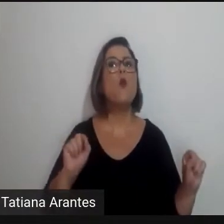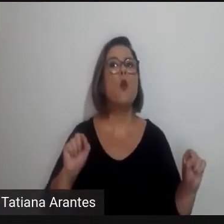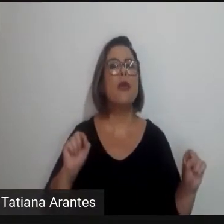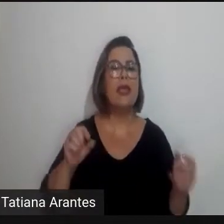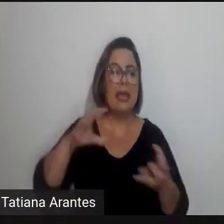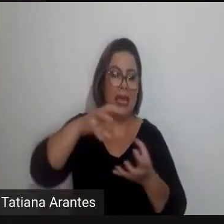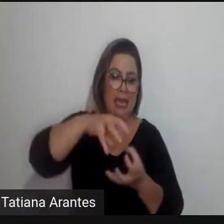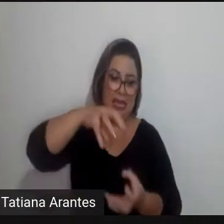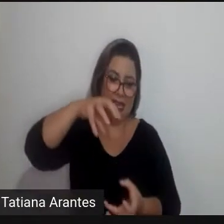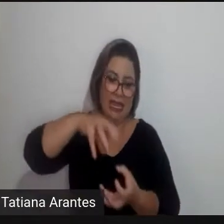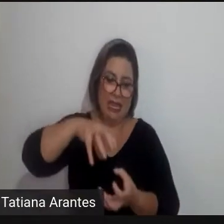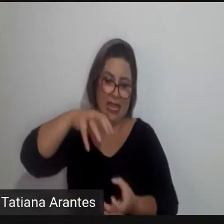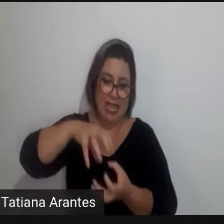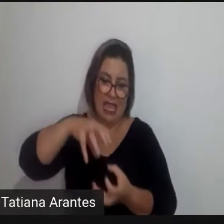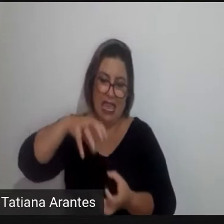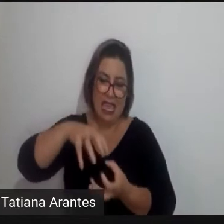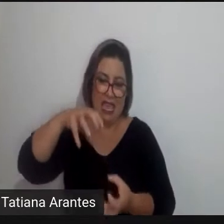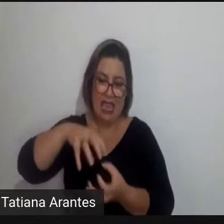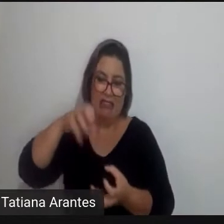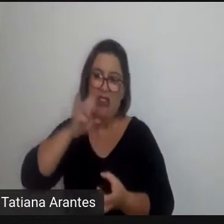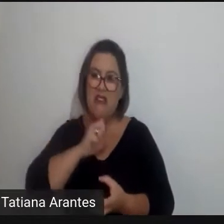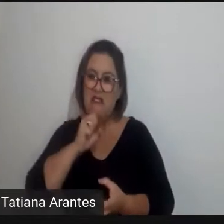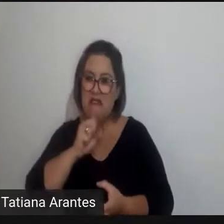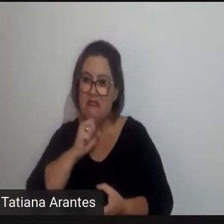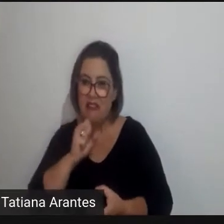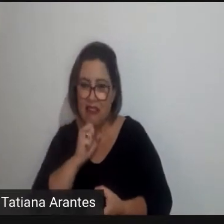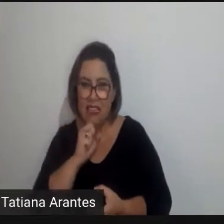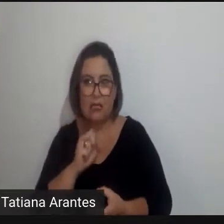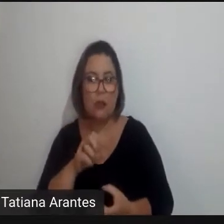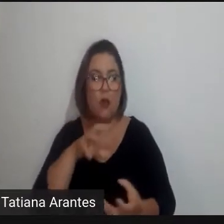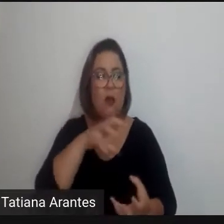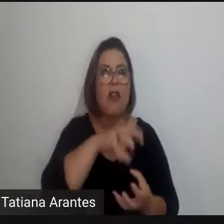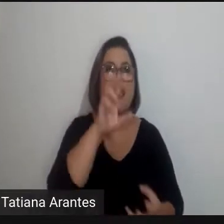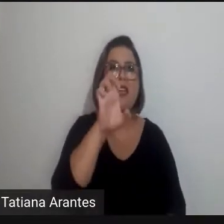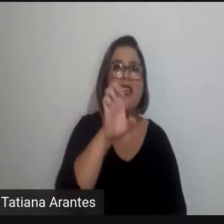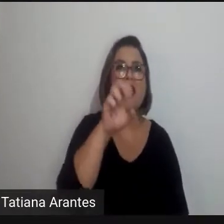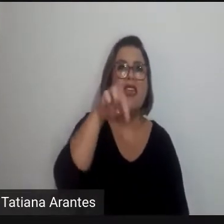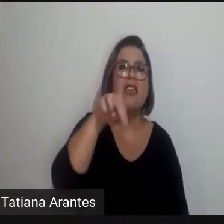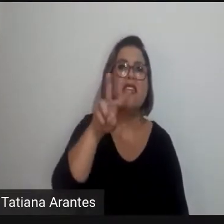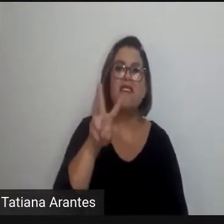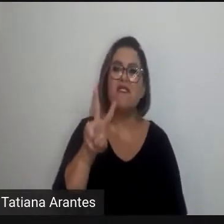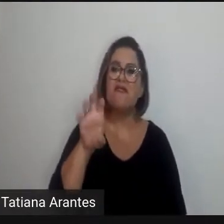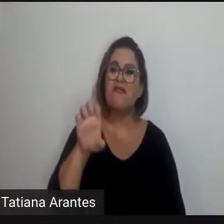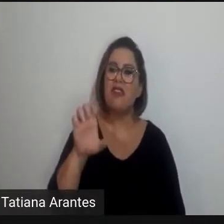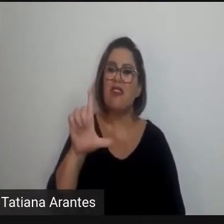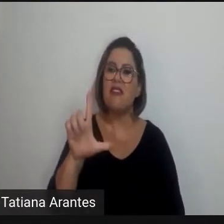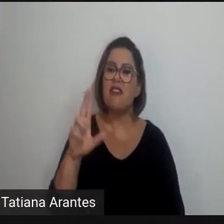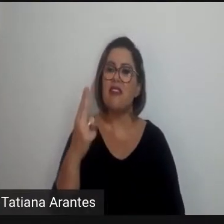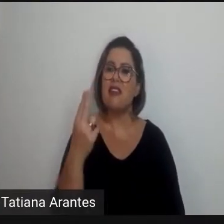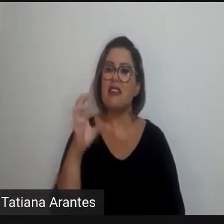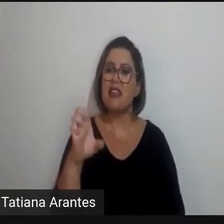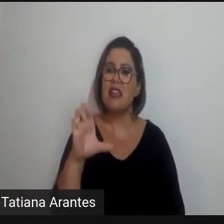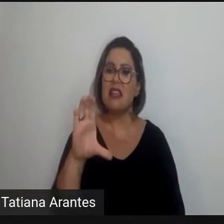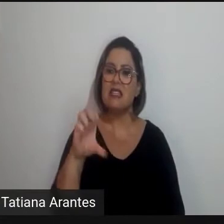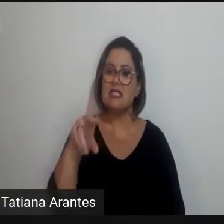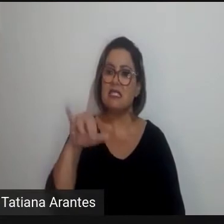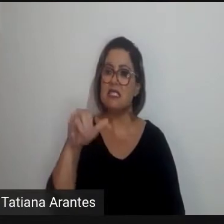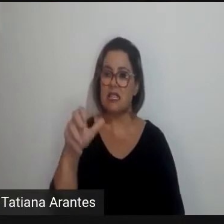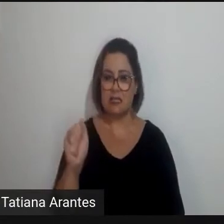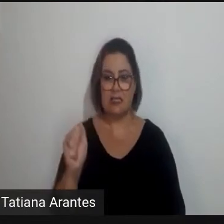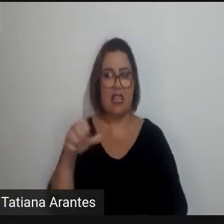de envelhecimento, tá? Essa questão do envelhecimento é patológico,